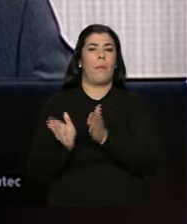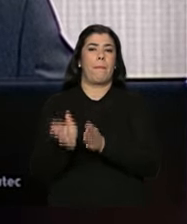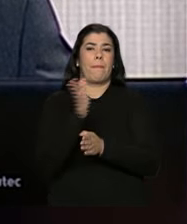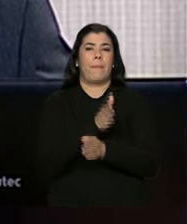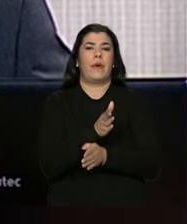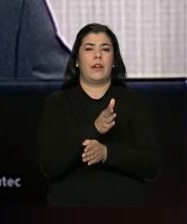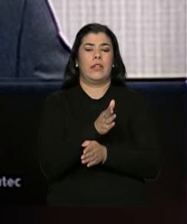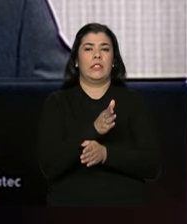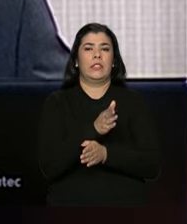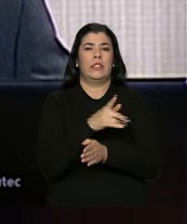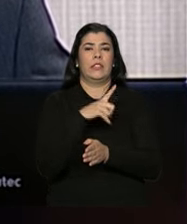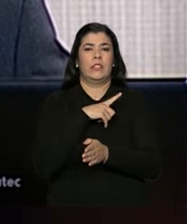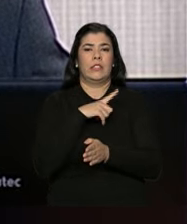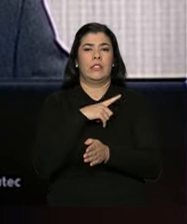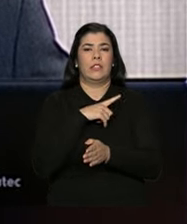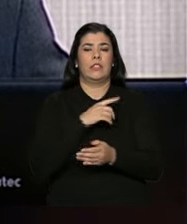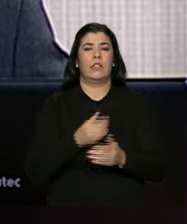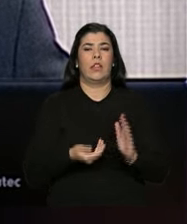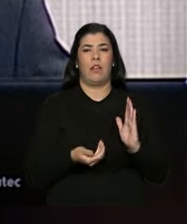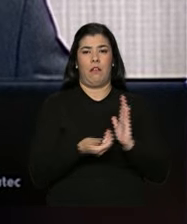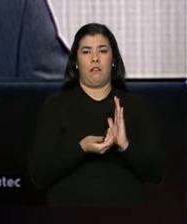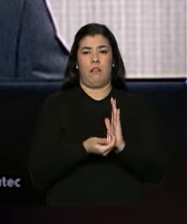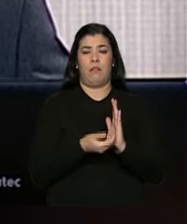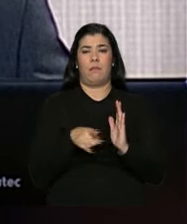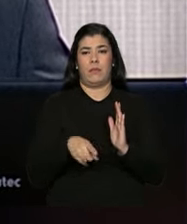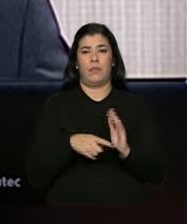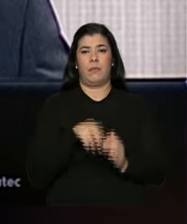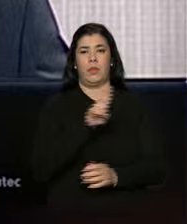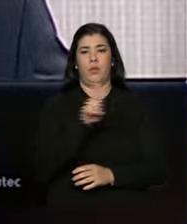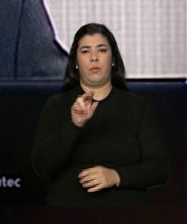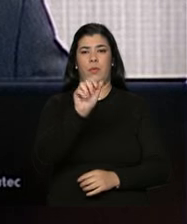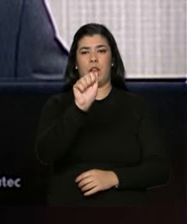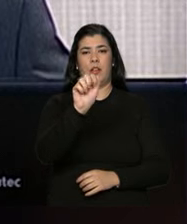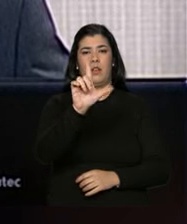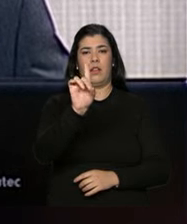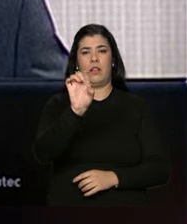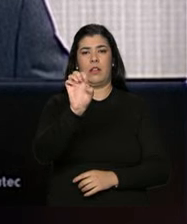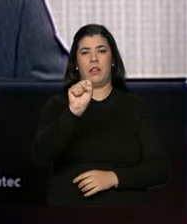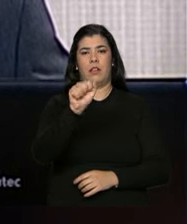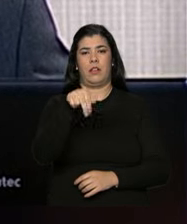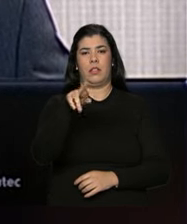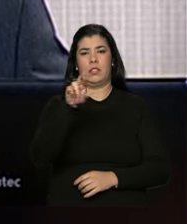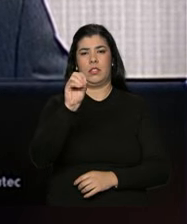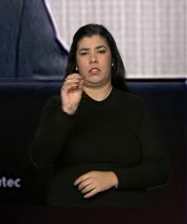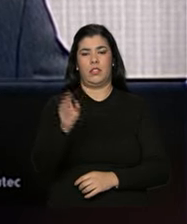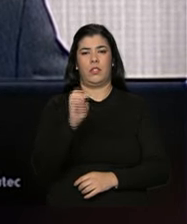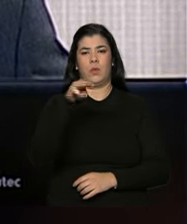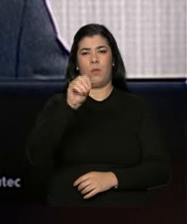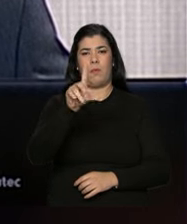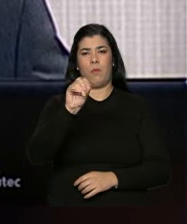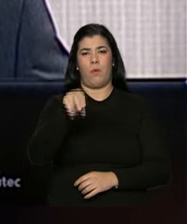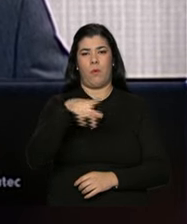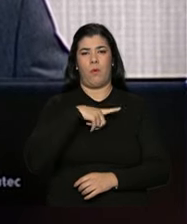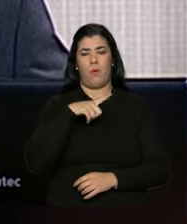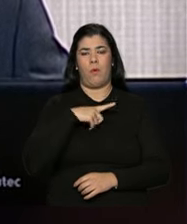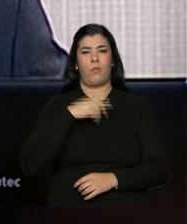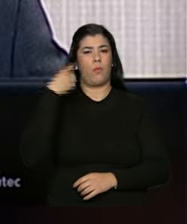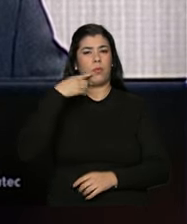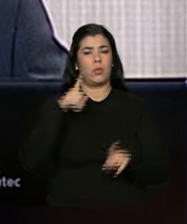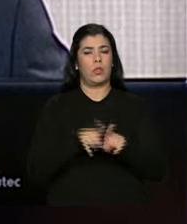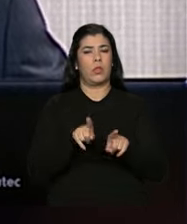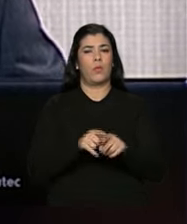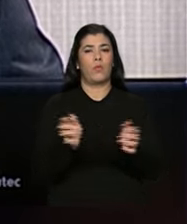Deputados. A, deputado Alessandro Molon aqui faz parte da brava resistência numa comissão especial criada para